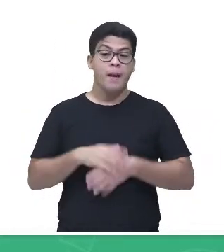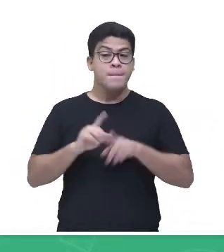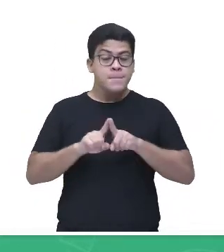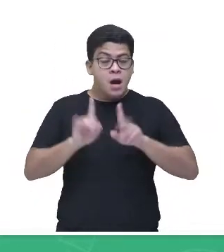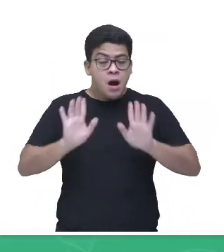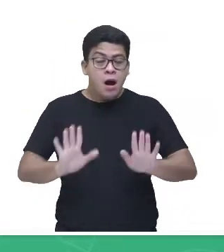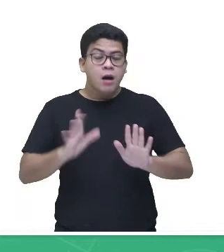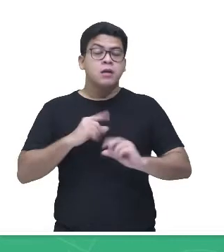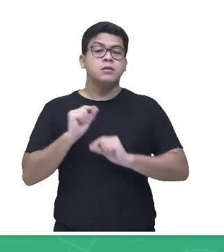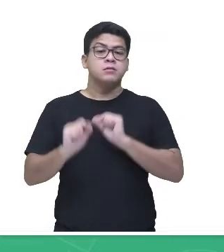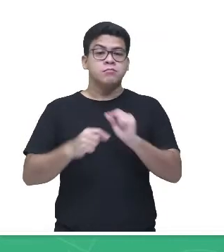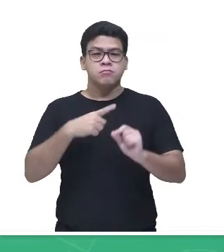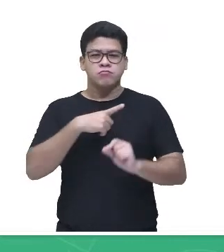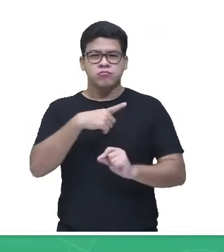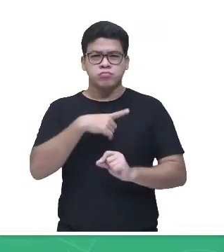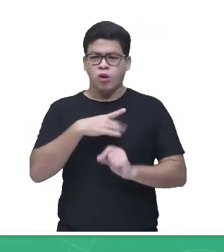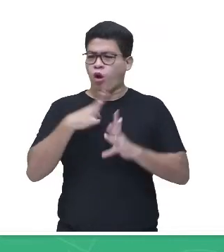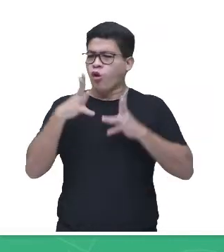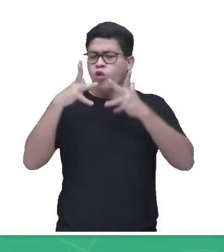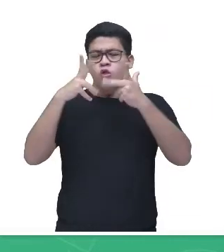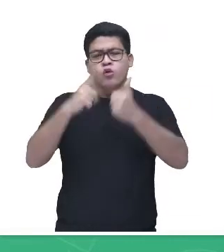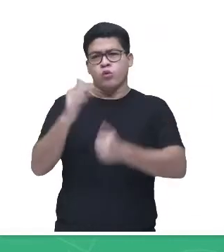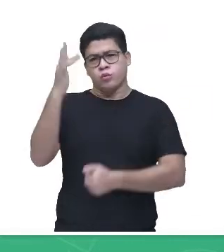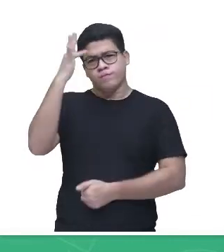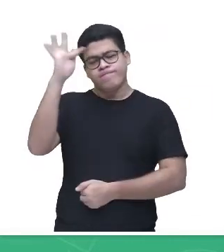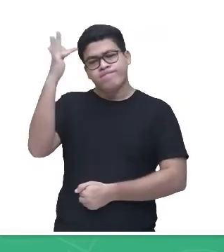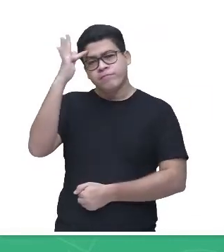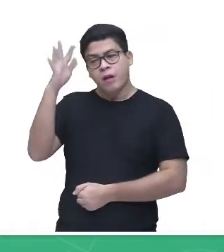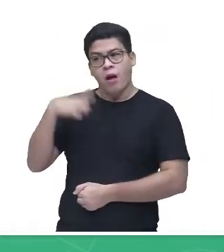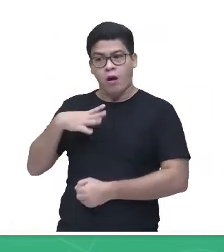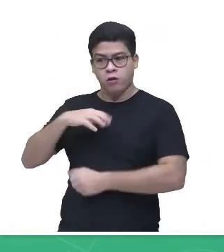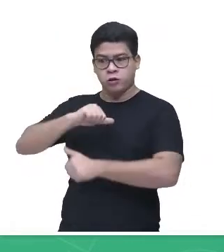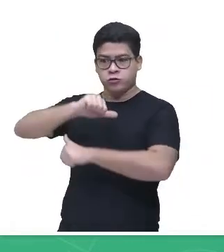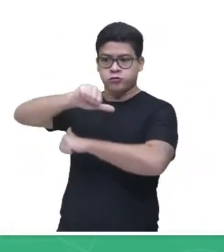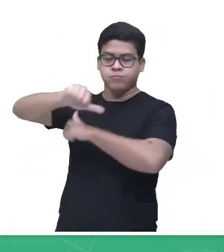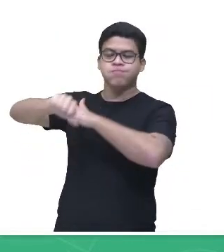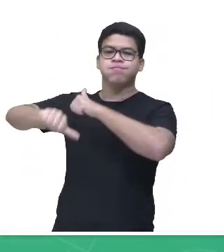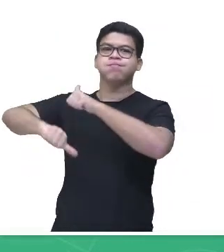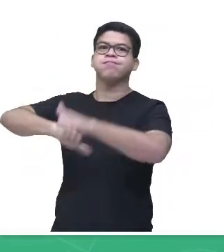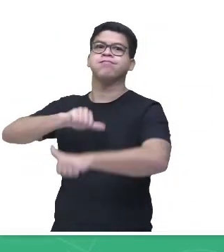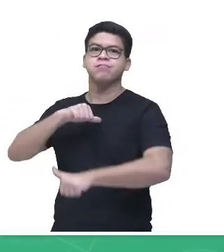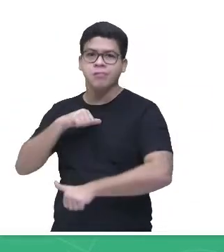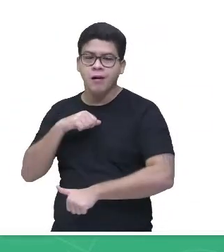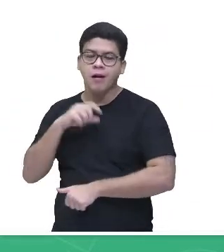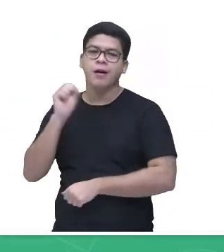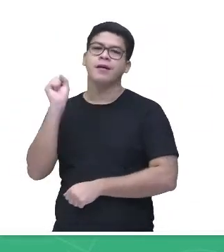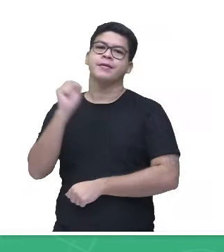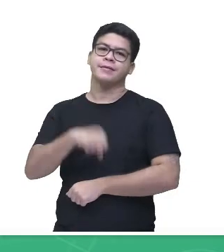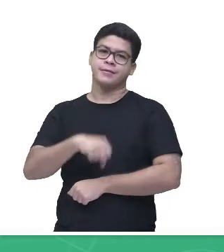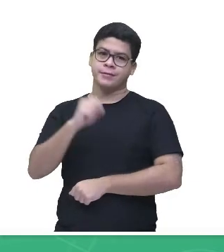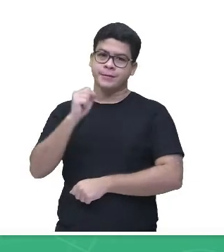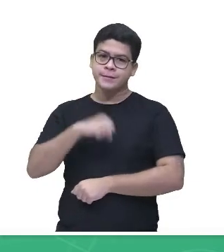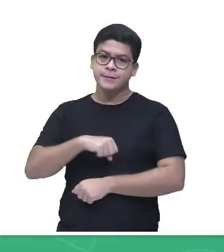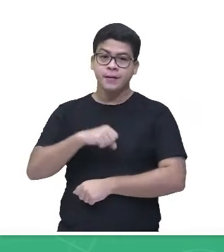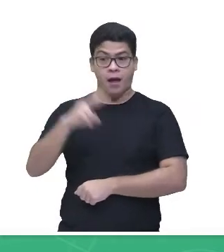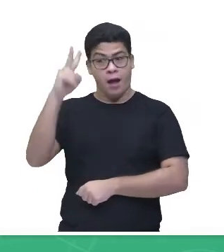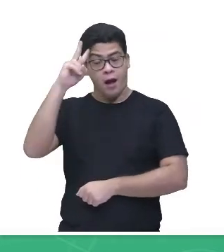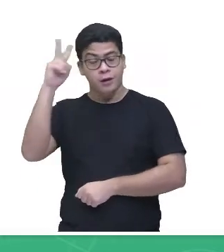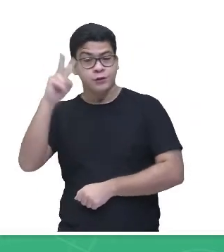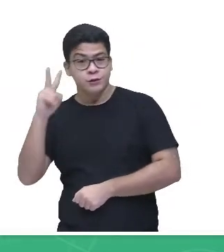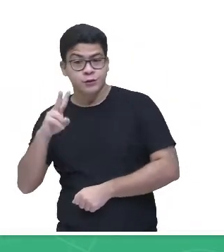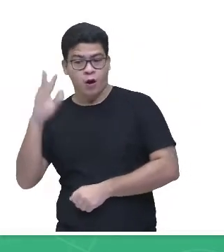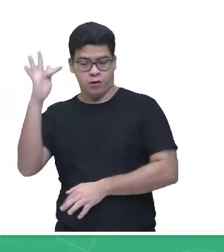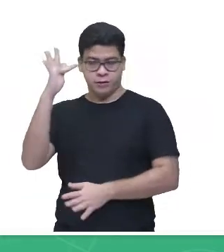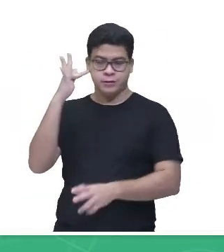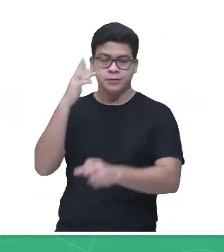Porém, tudo que ele constitui das suas teorias, elas vão revolucionar também a ciência e a história. Aliás, a física e a